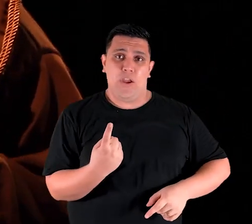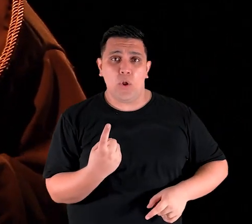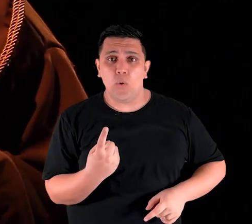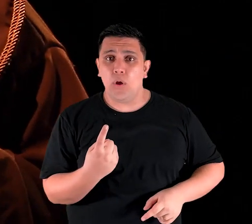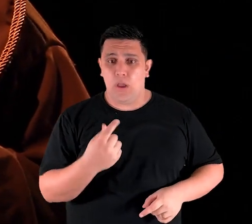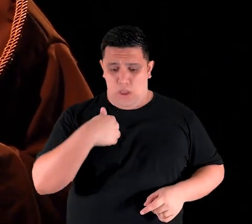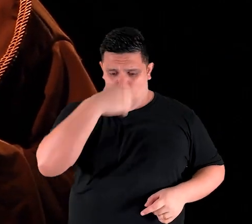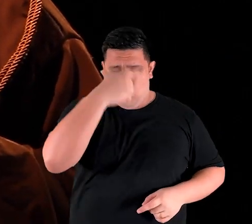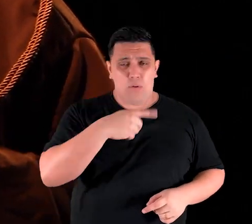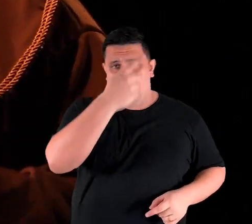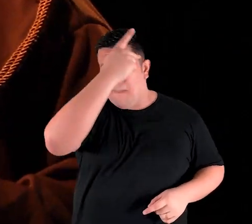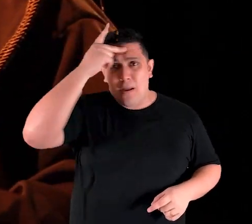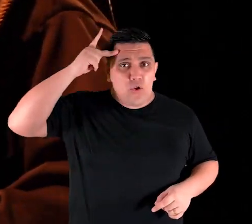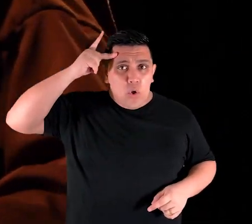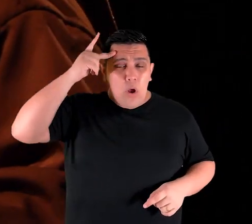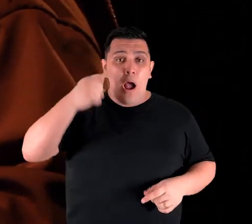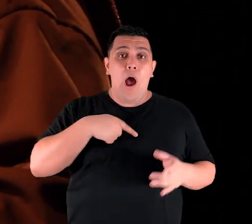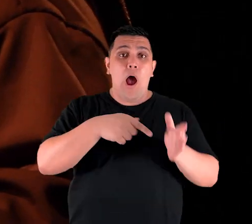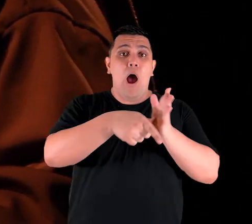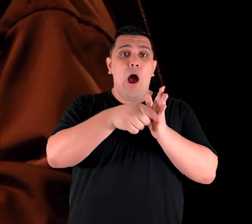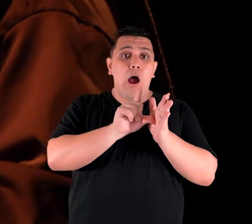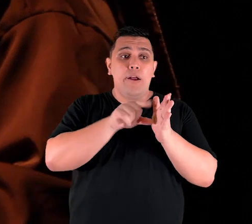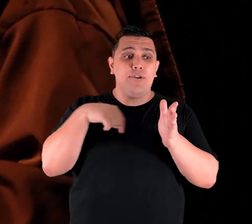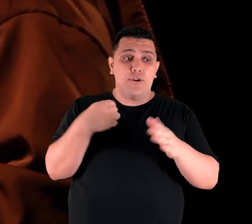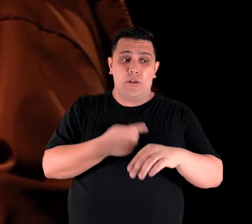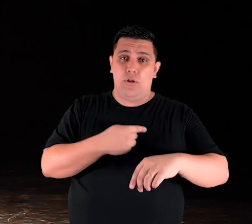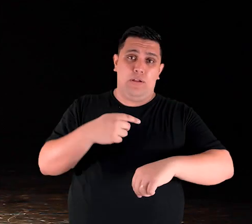enquanto pessoa, antes da nação.